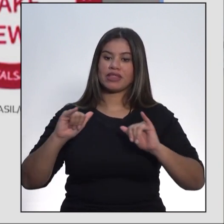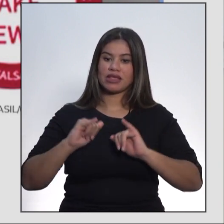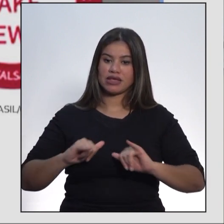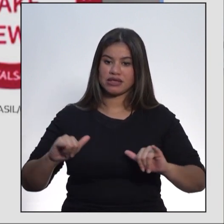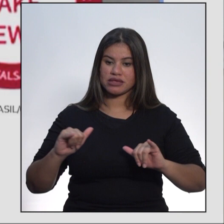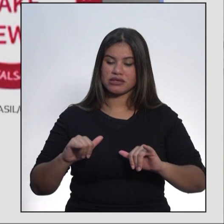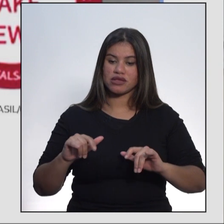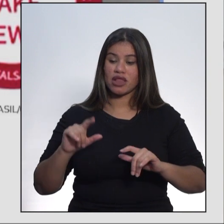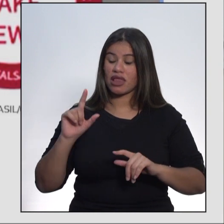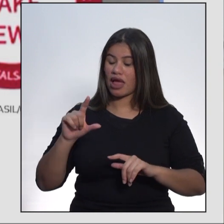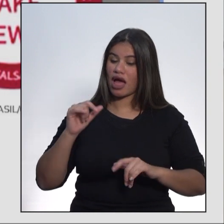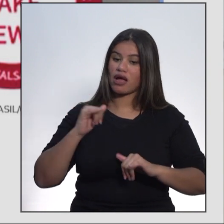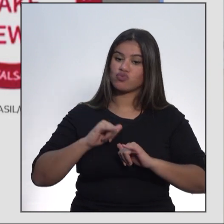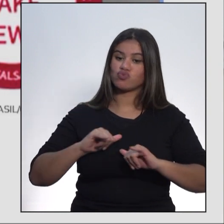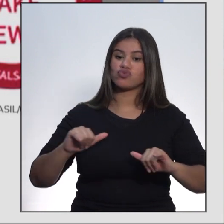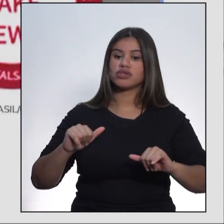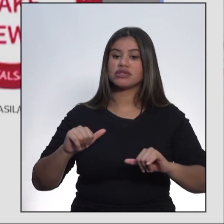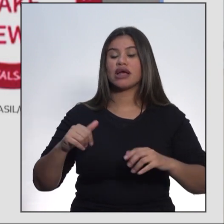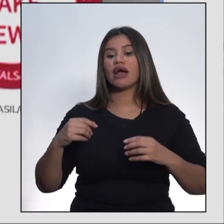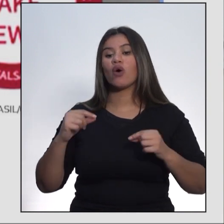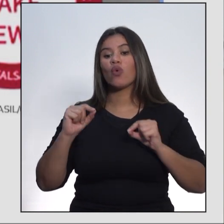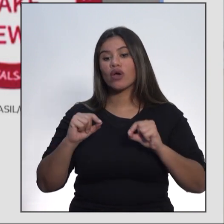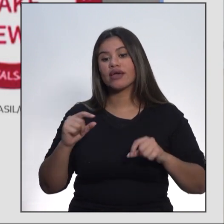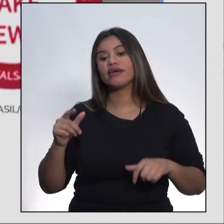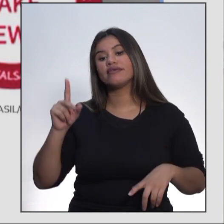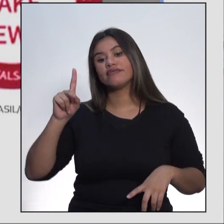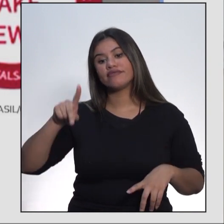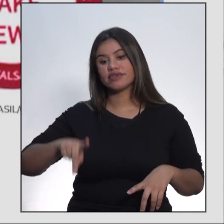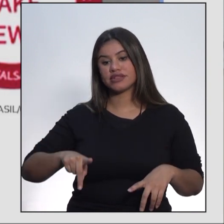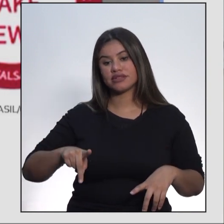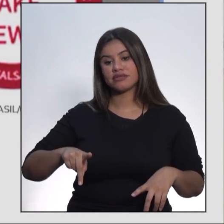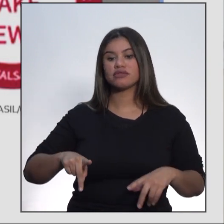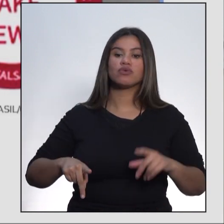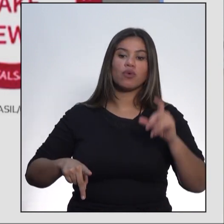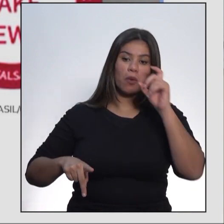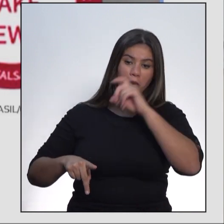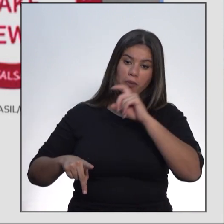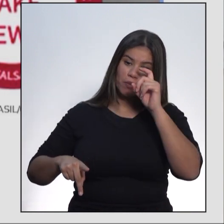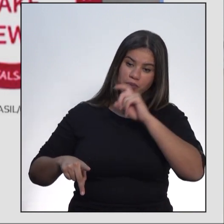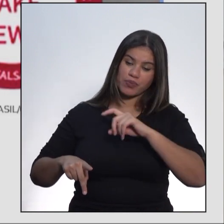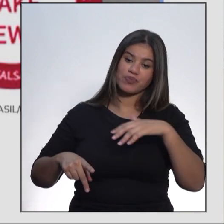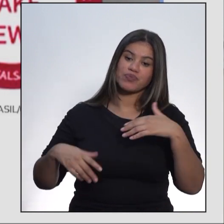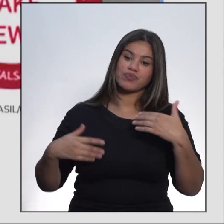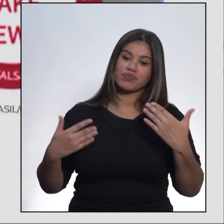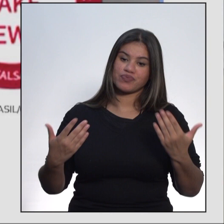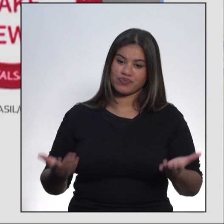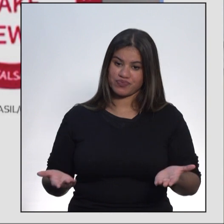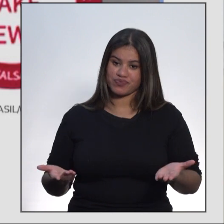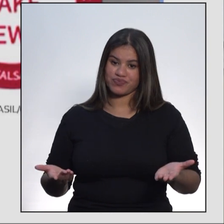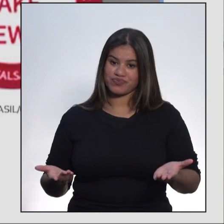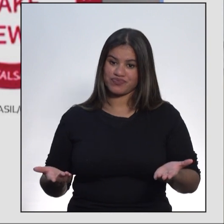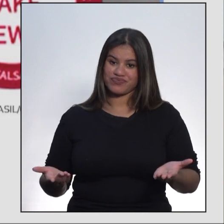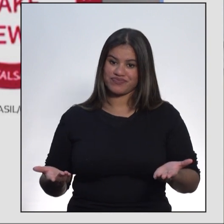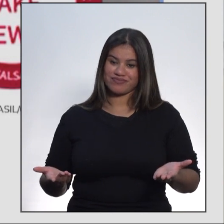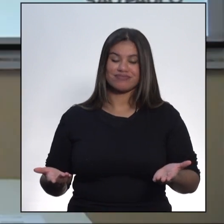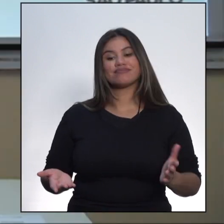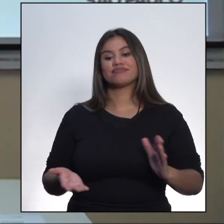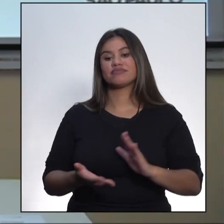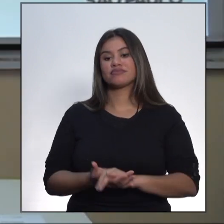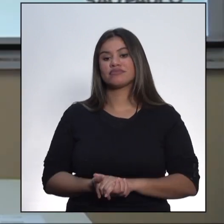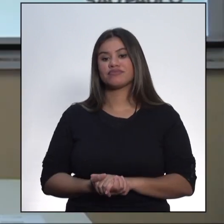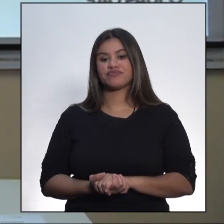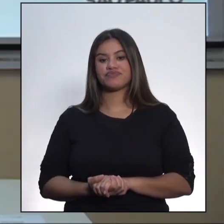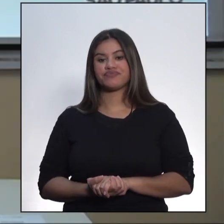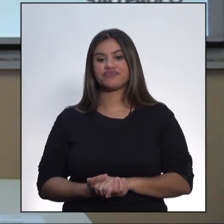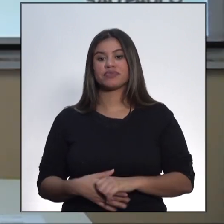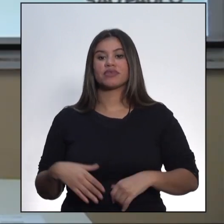onde foi retirada essa notícia, é realmente fake ou é fato que aconteceu, tá?